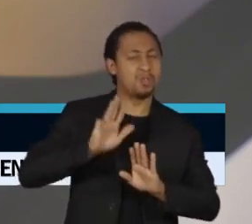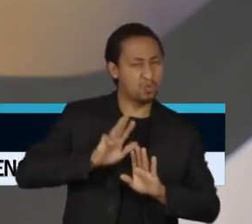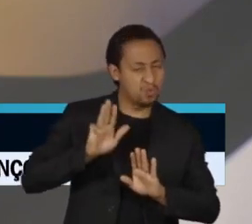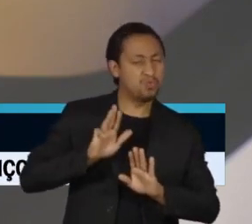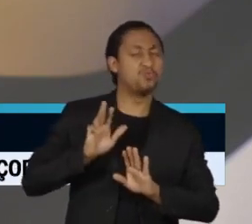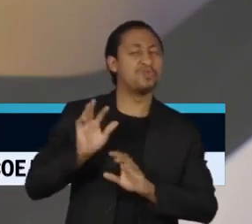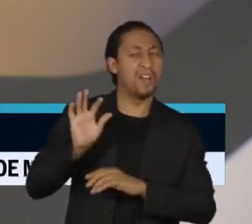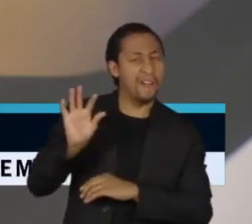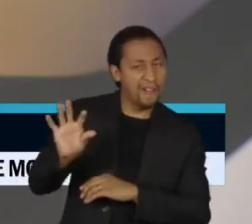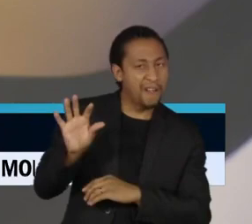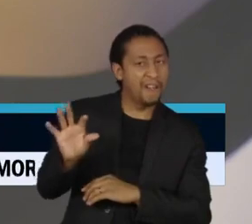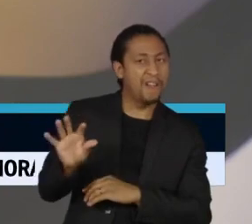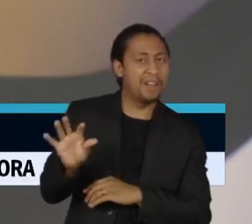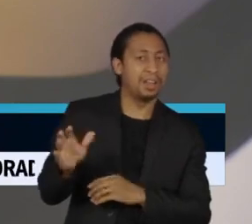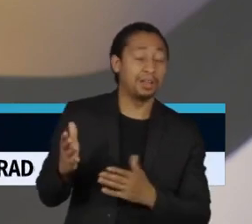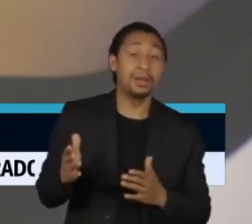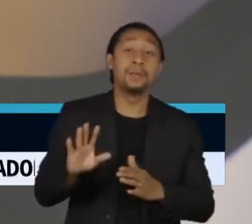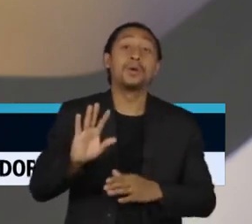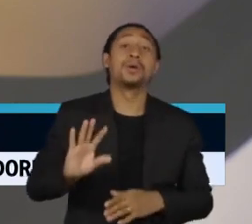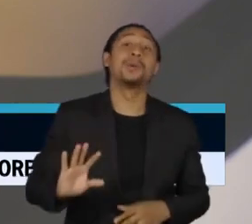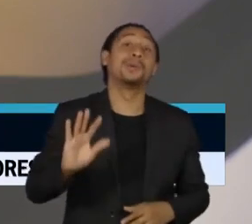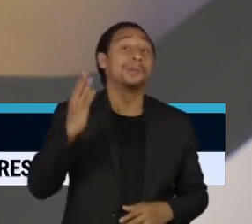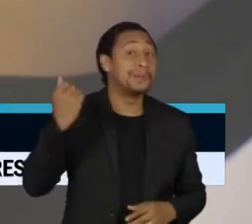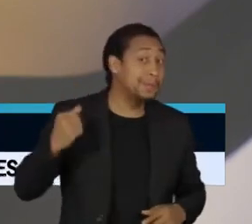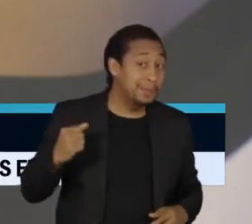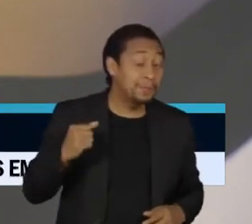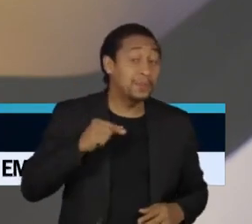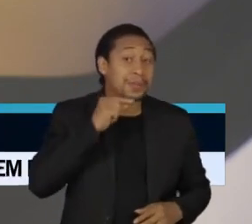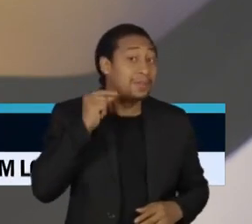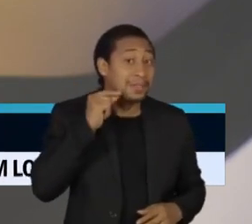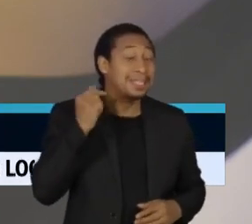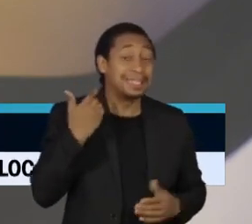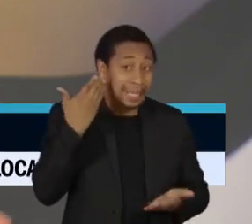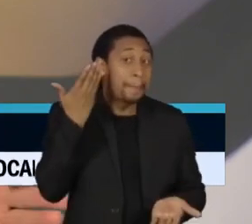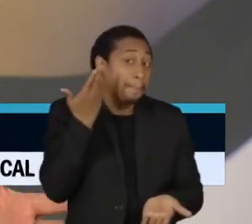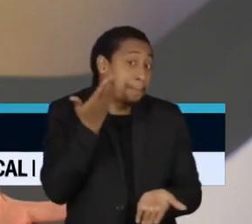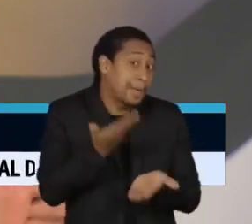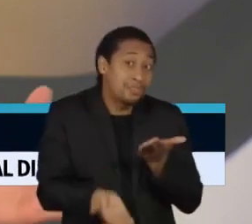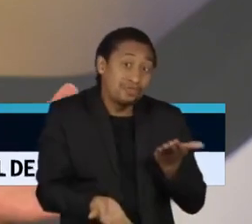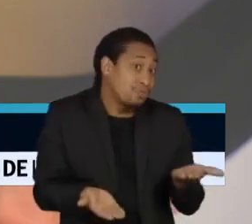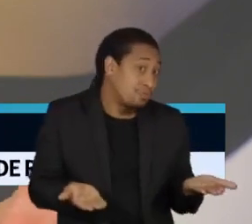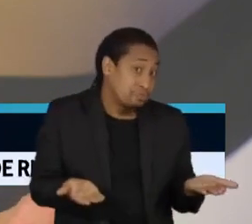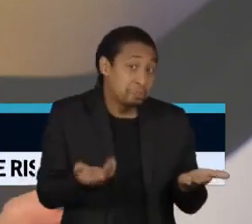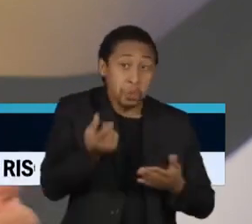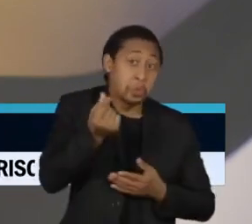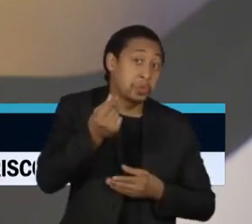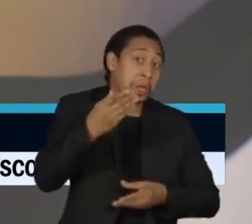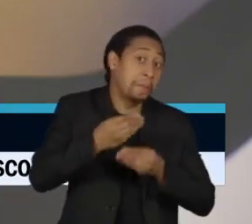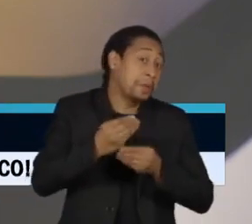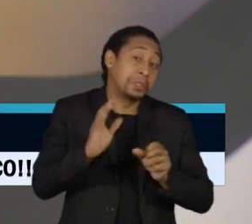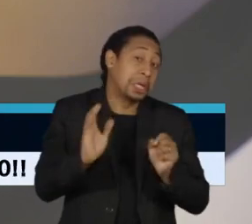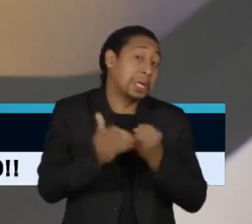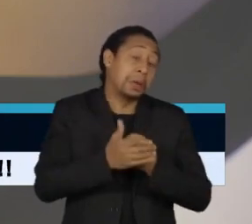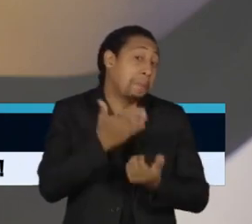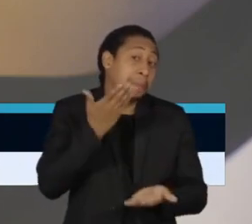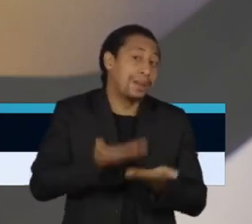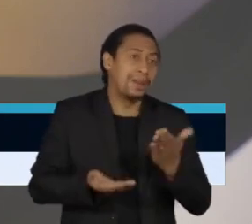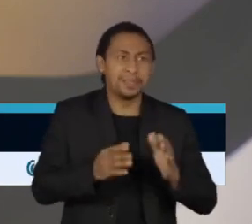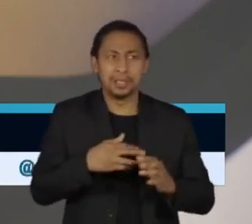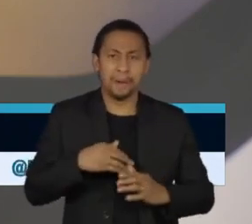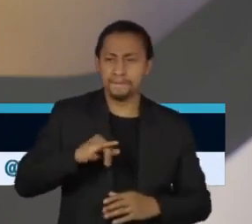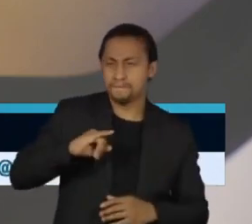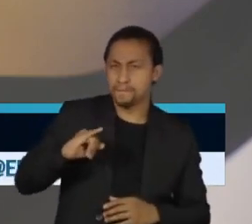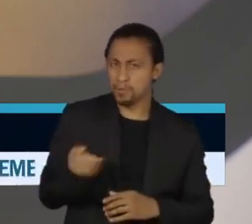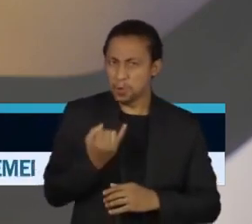Lula ele tinha sofrido uma derrota princípio né acabou o orçamento acontece que ele fez desse limão uma bela